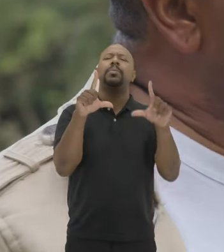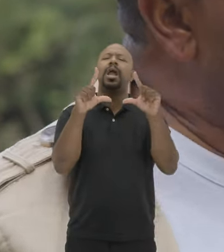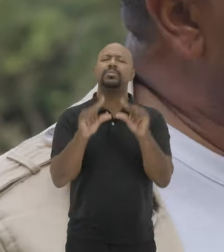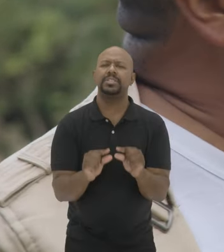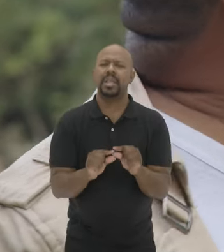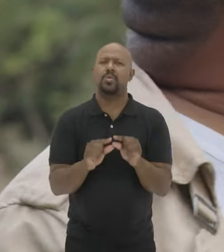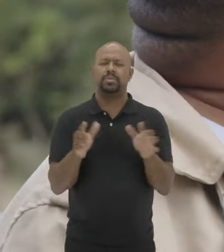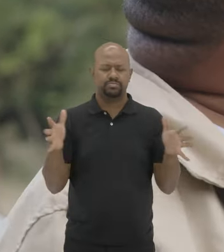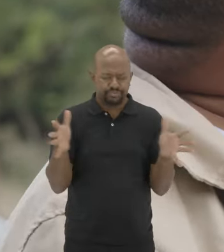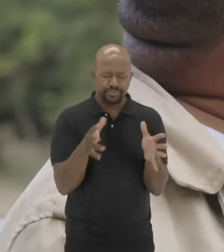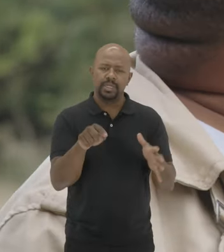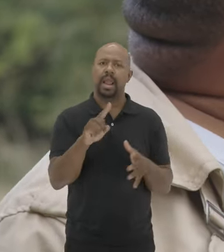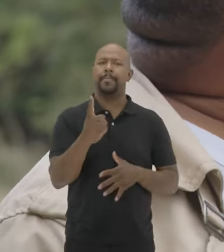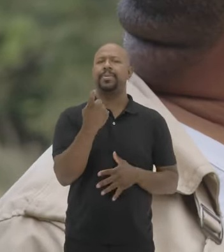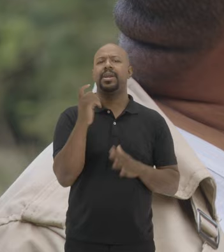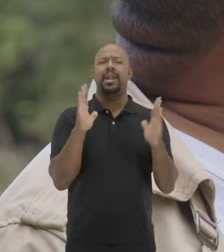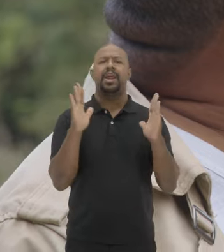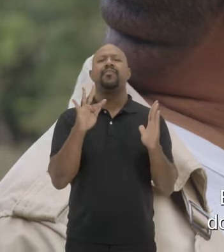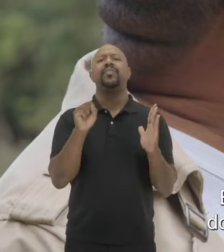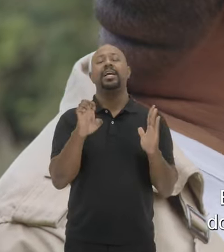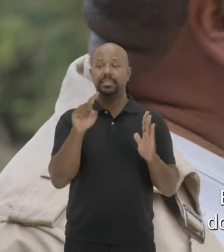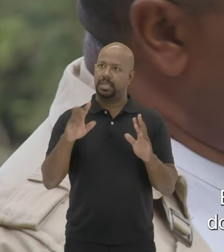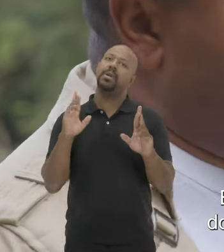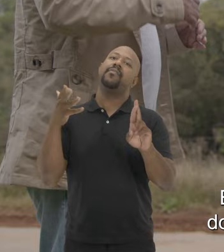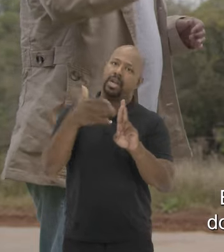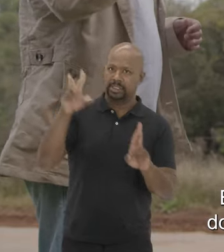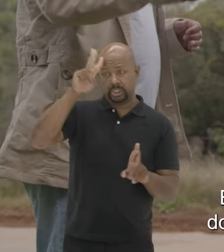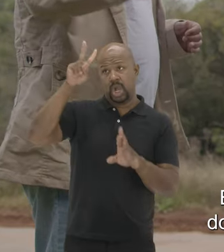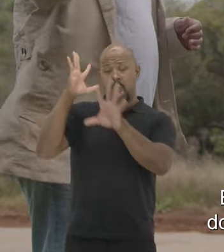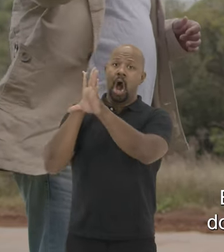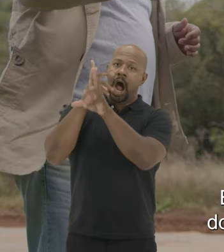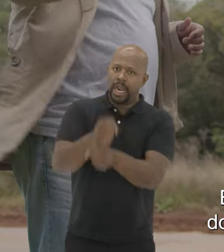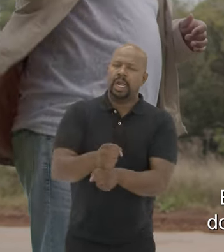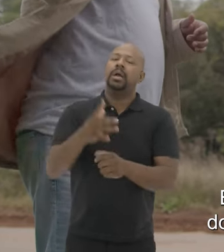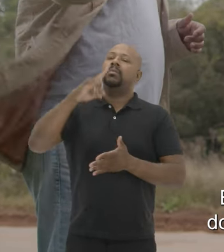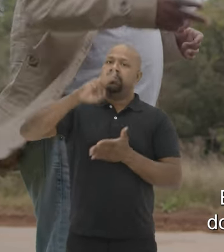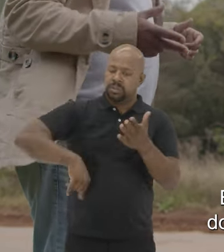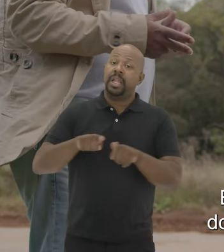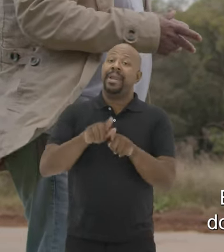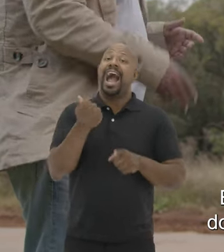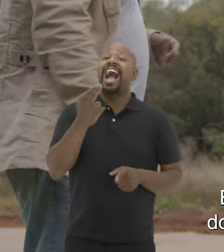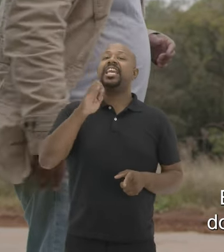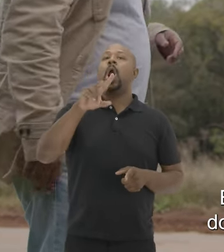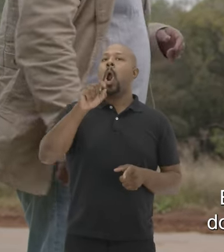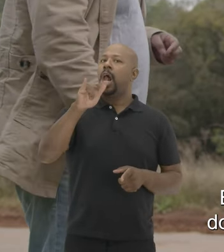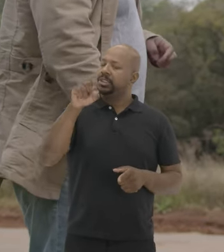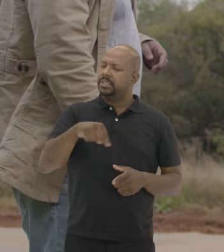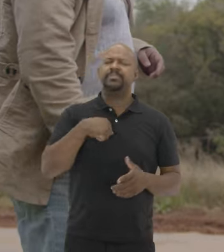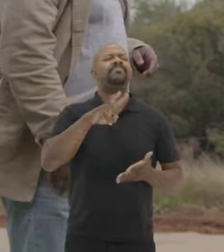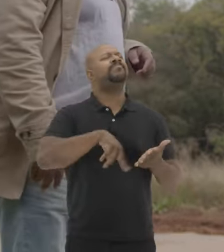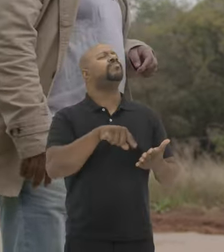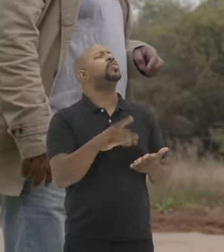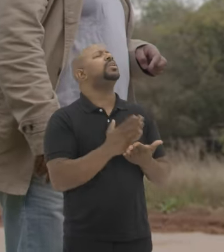de uma redução que foi estabelecida aqui na primeira fase então há uma referência histórica documental e arqueológica inclusive aqui da região